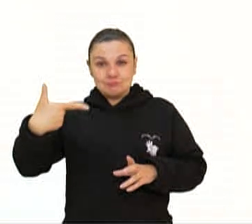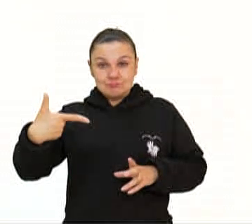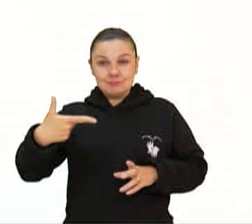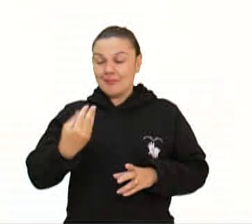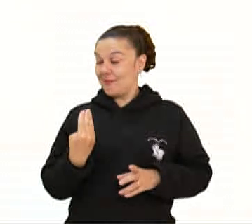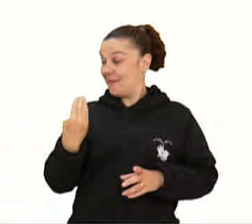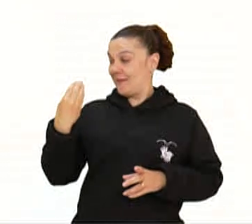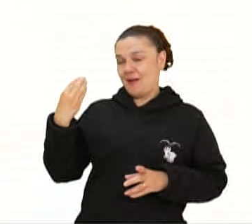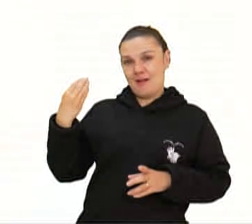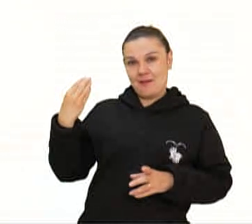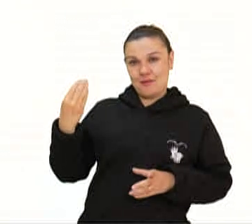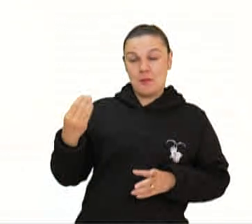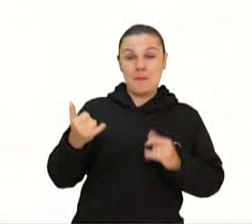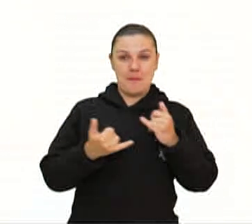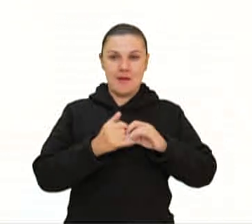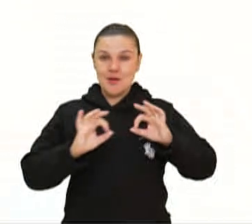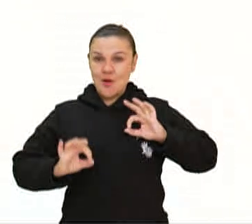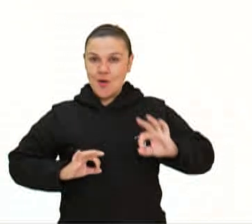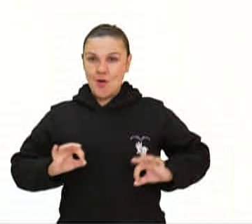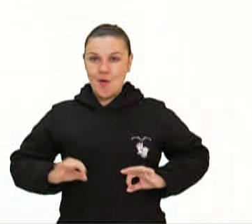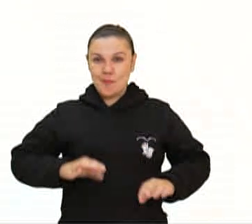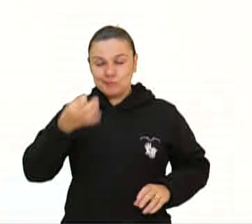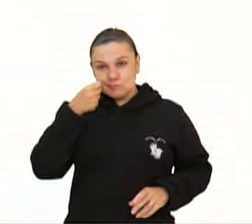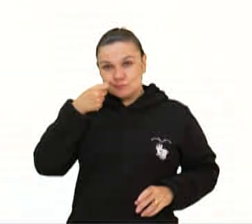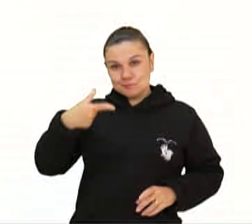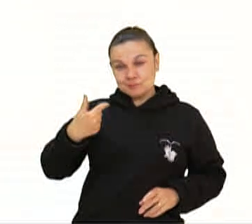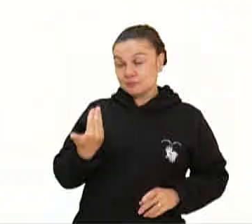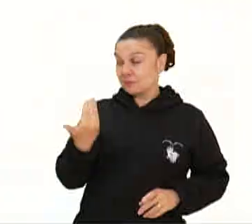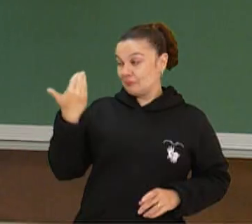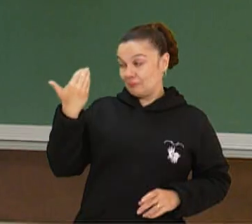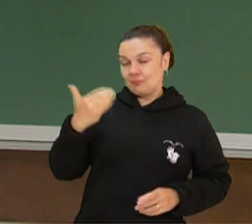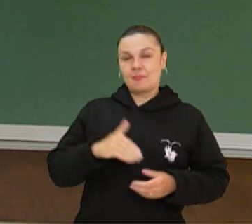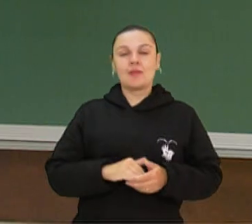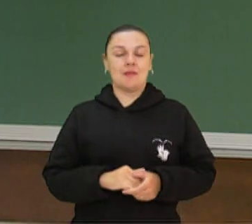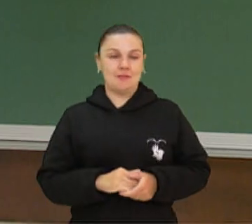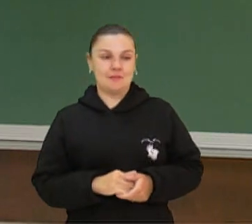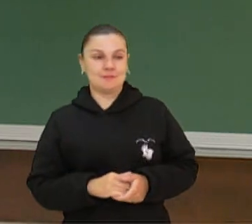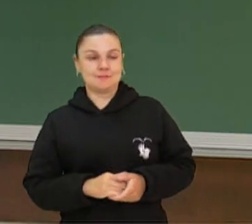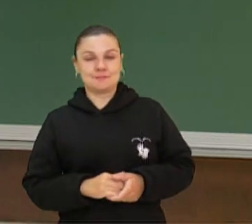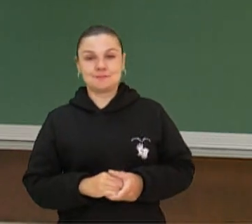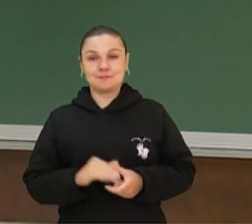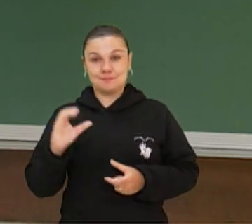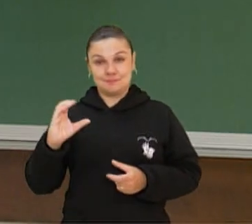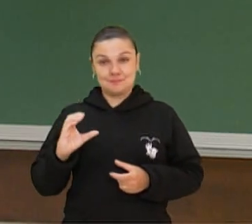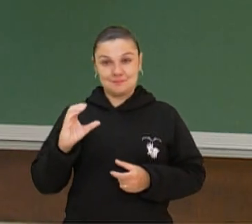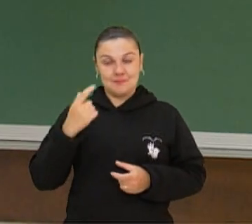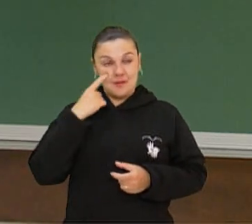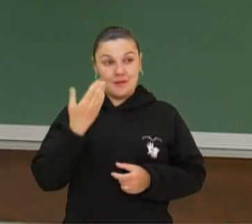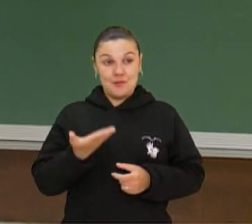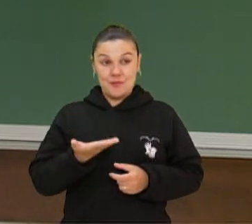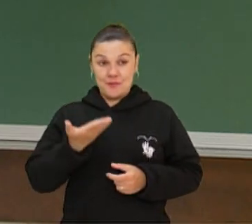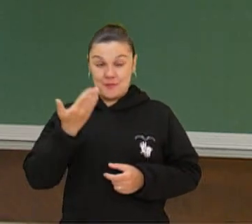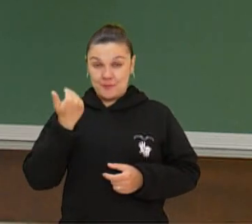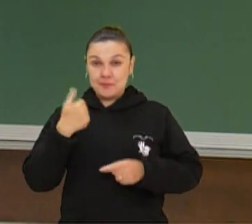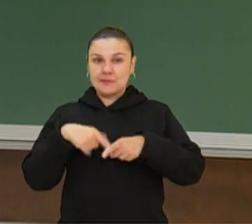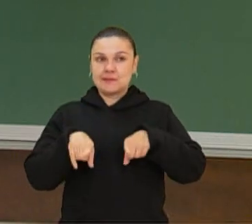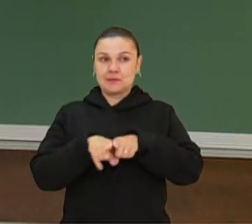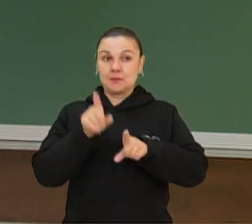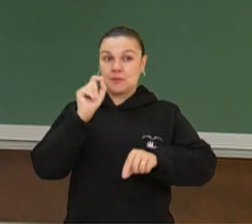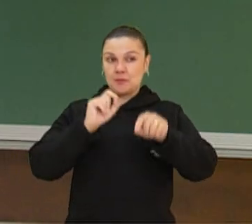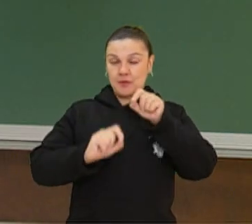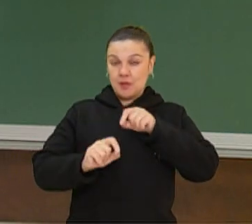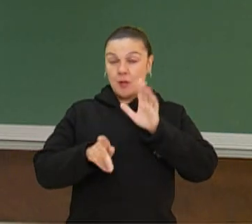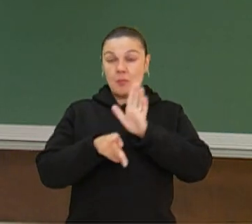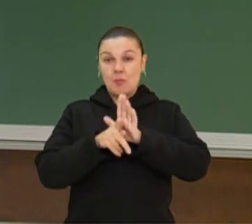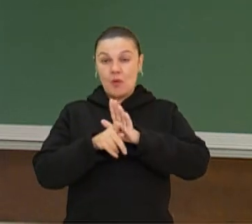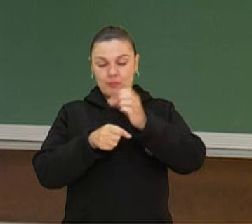Essa pegada aqui é uma pegada de uma onça, tá? Então, é representante dos digitígrados. Vamos agora falar um pouquinho sobre